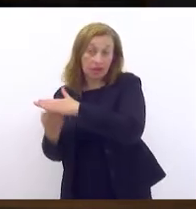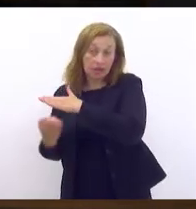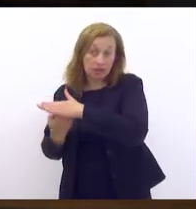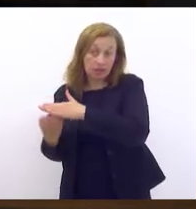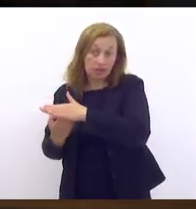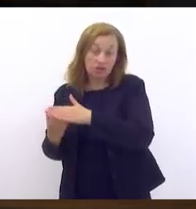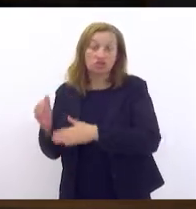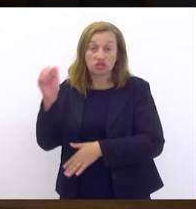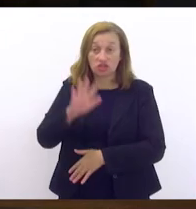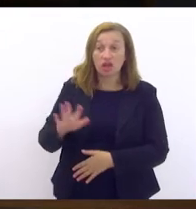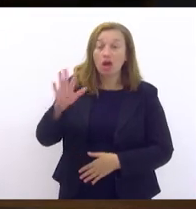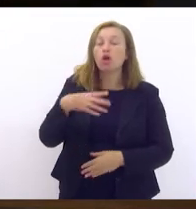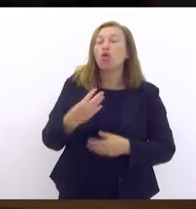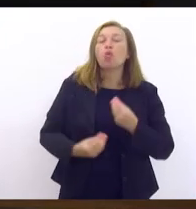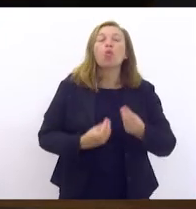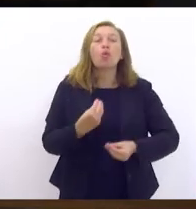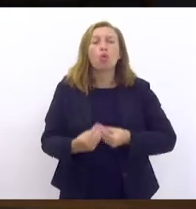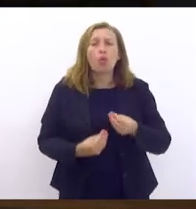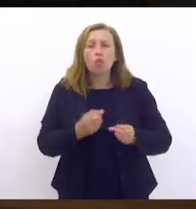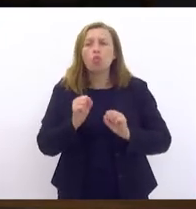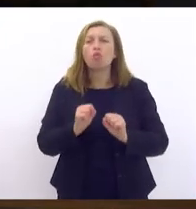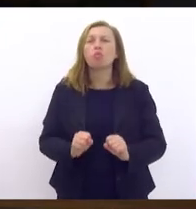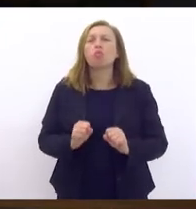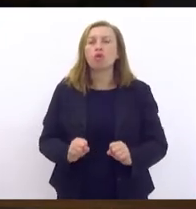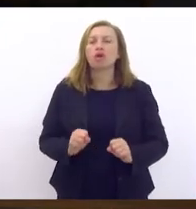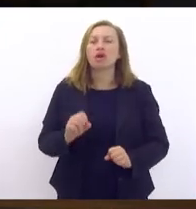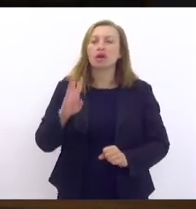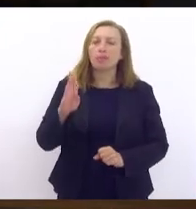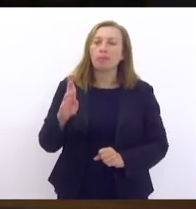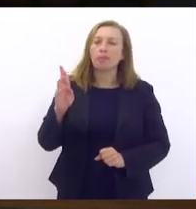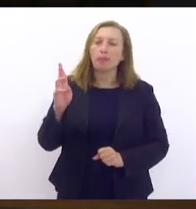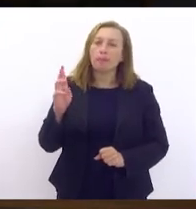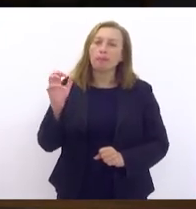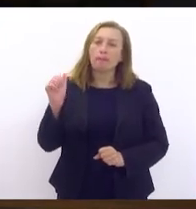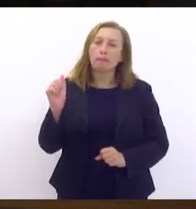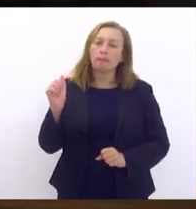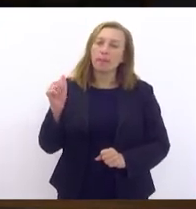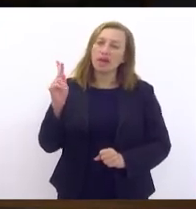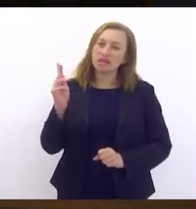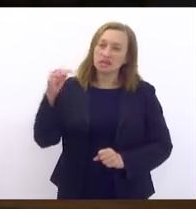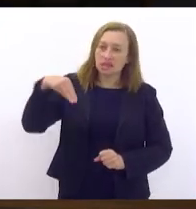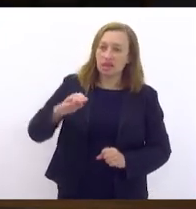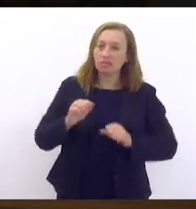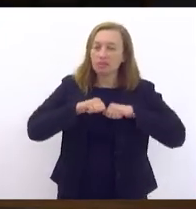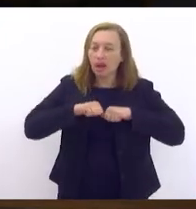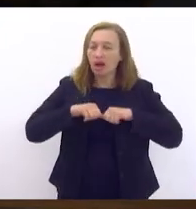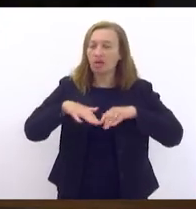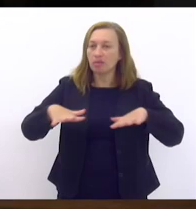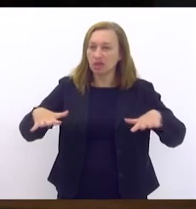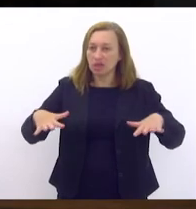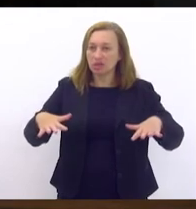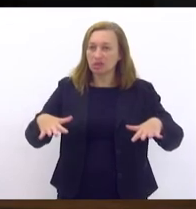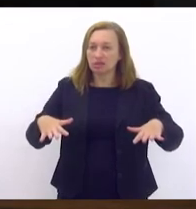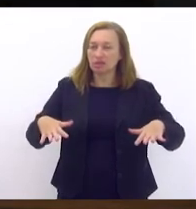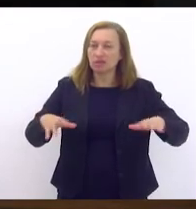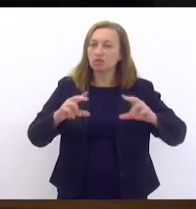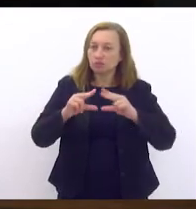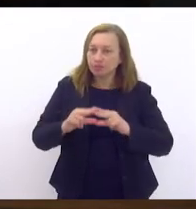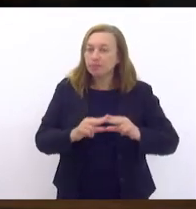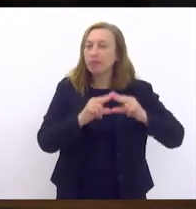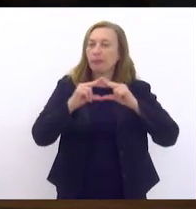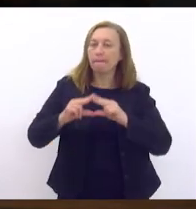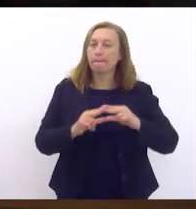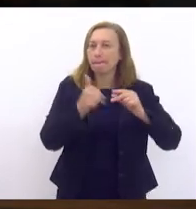um de um modo geral Mas como que a gente pode o que é que a Braskem tem pensado nesse sentido de ampliação dessa reciclagem